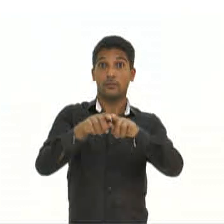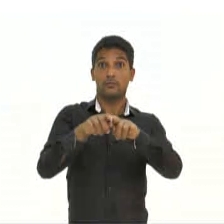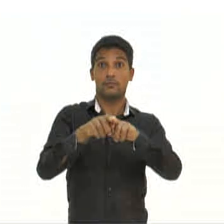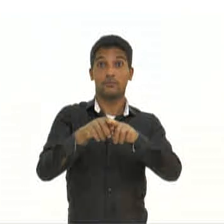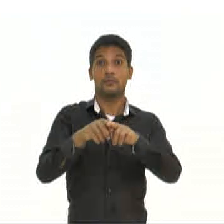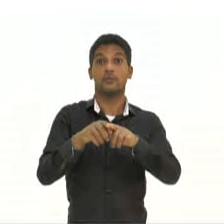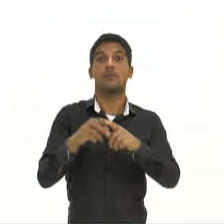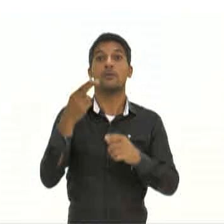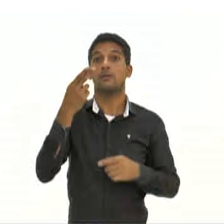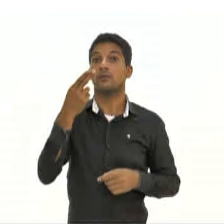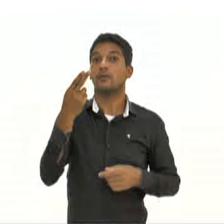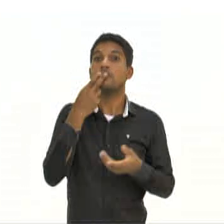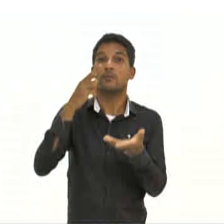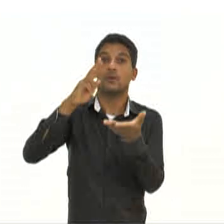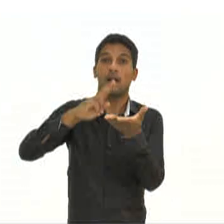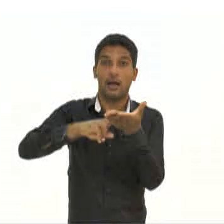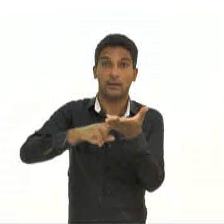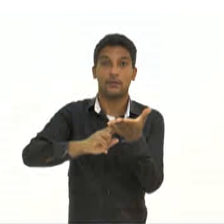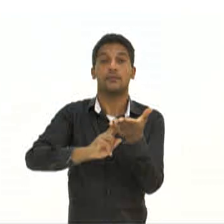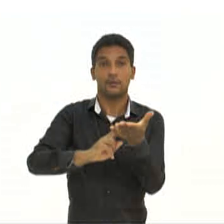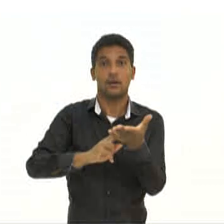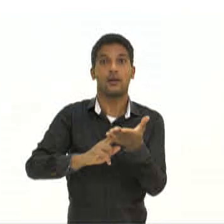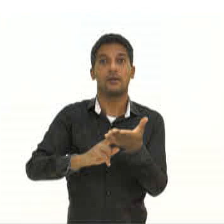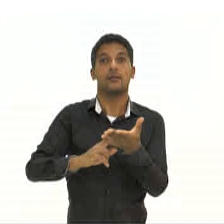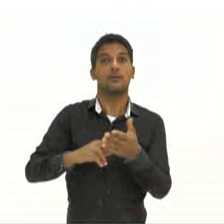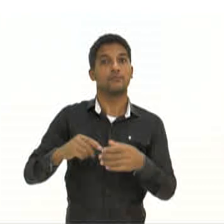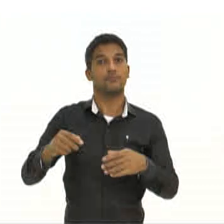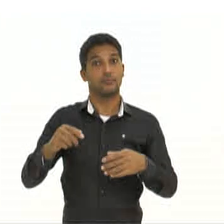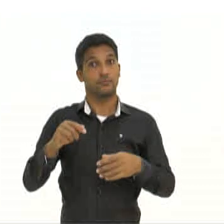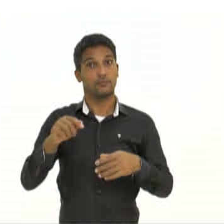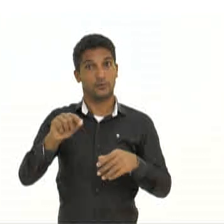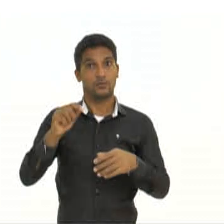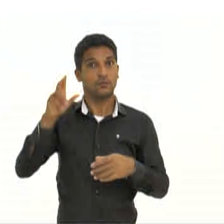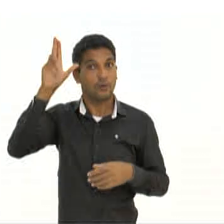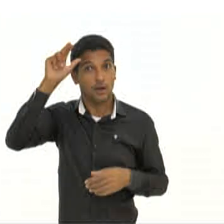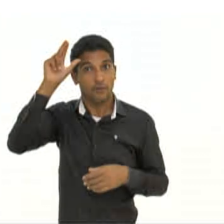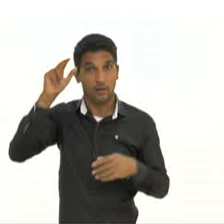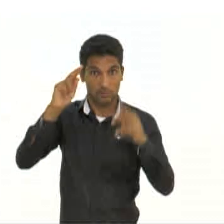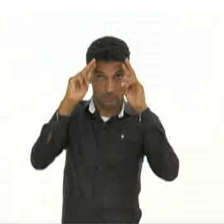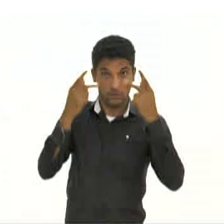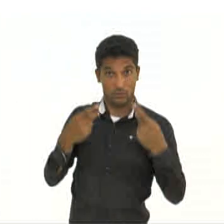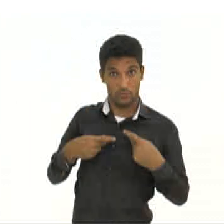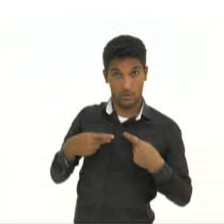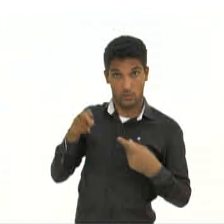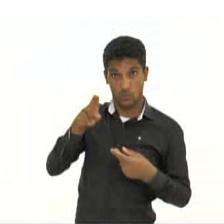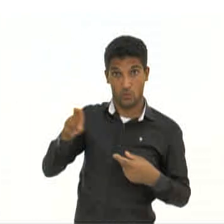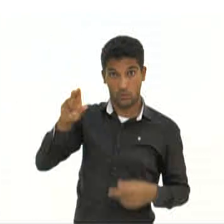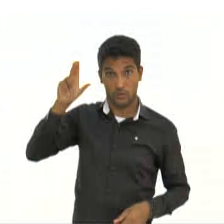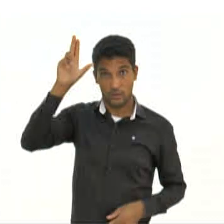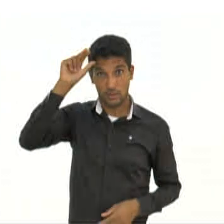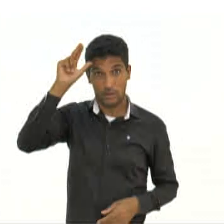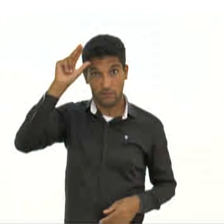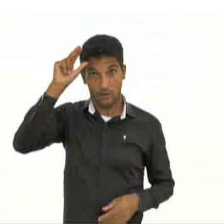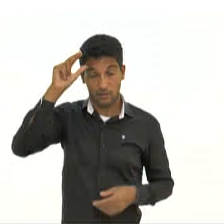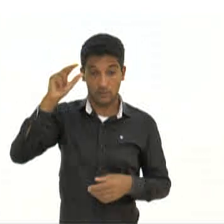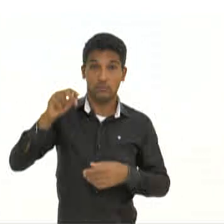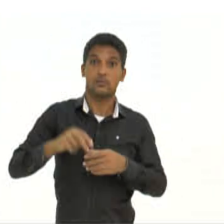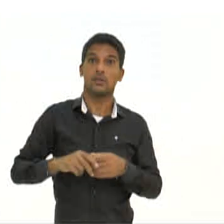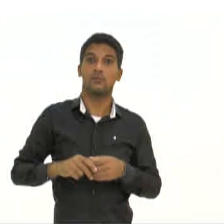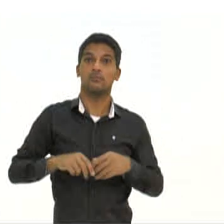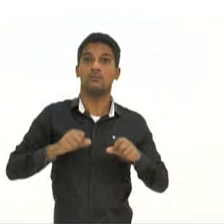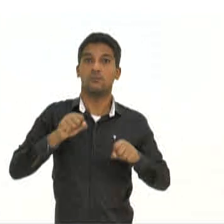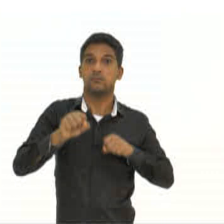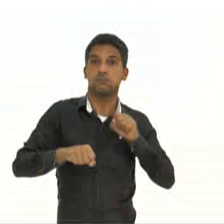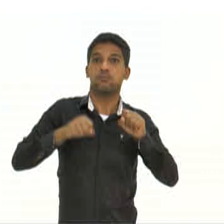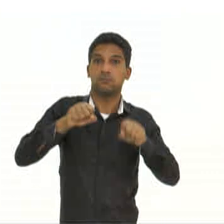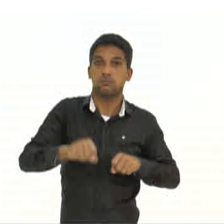um correio expresso, utilizando cavalos como meio de cruzar o território americano com o objetivo de entregar